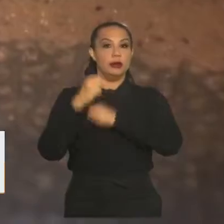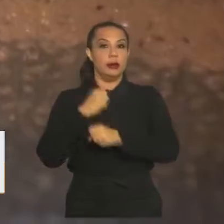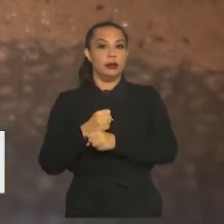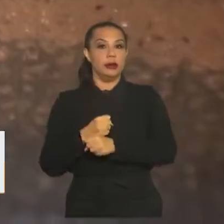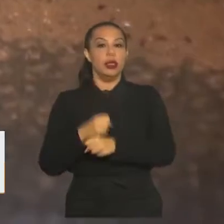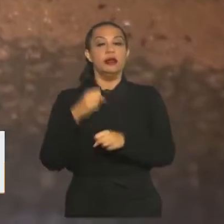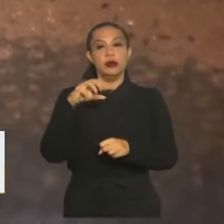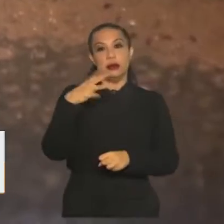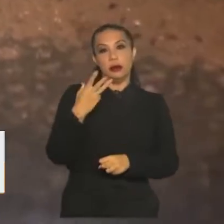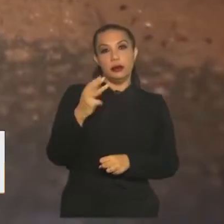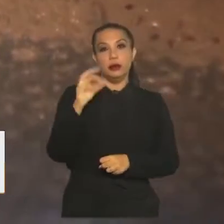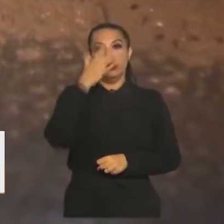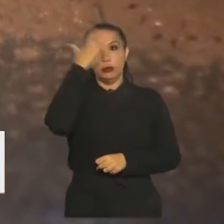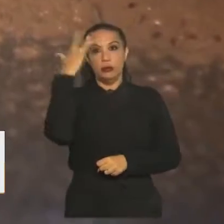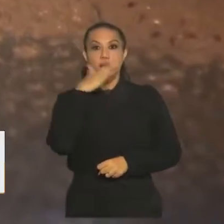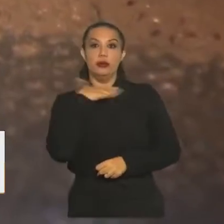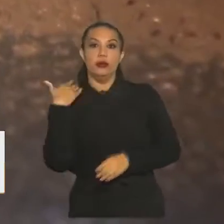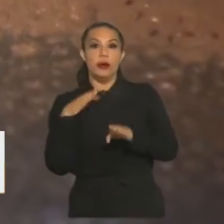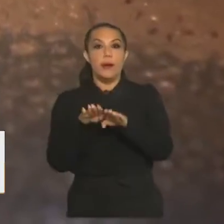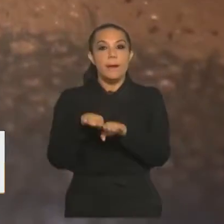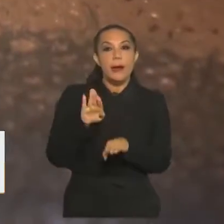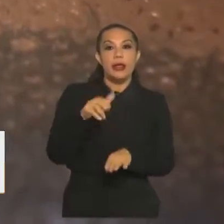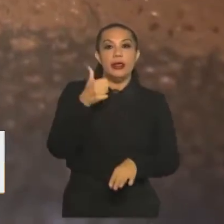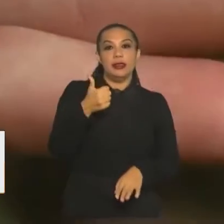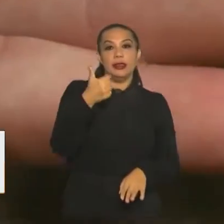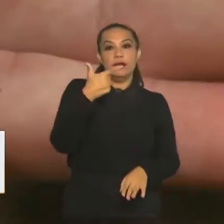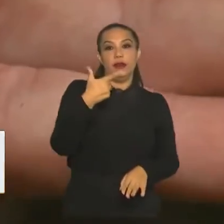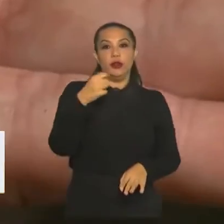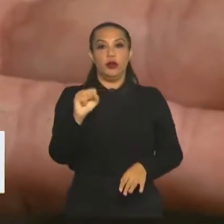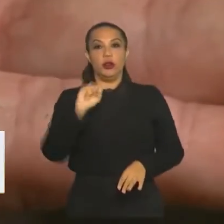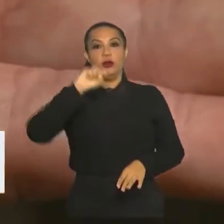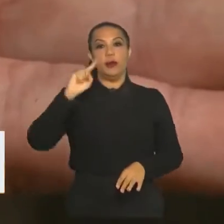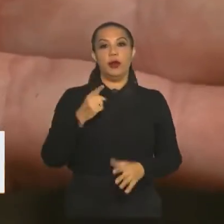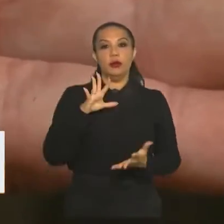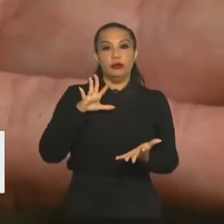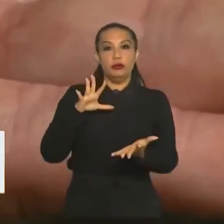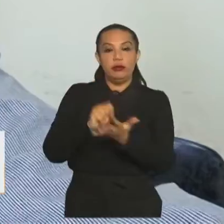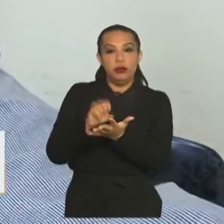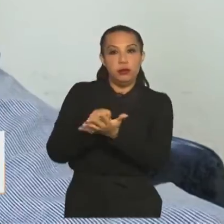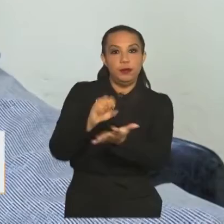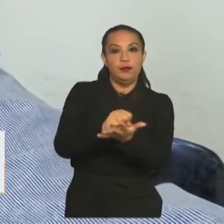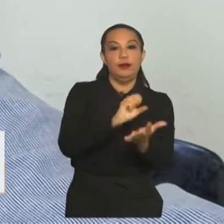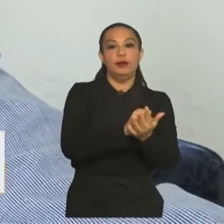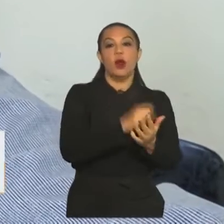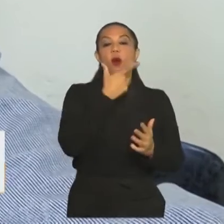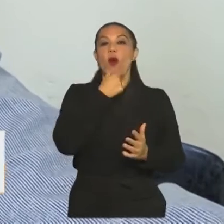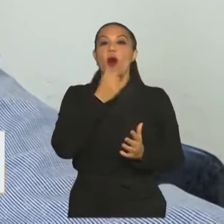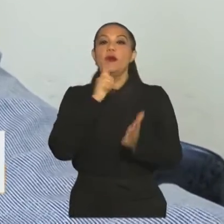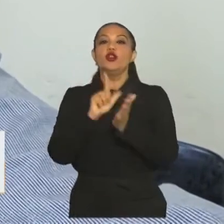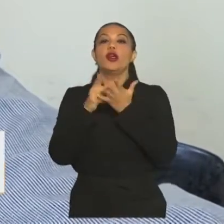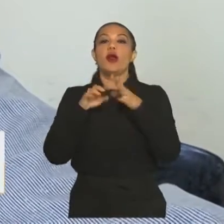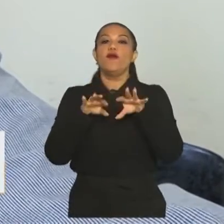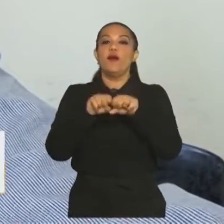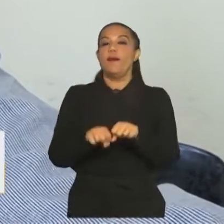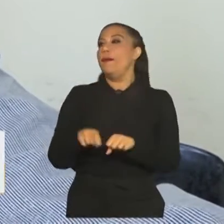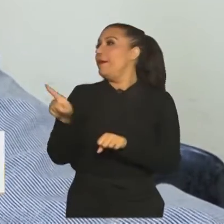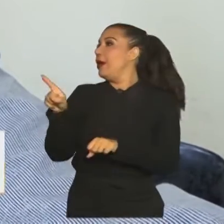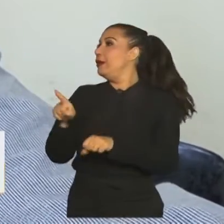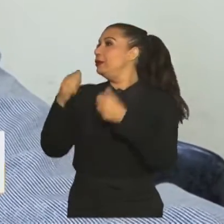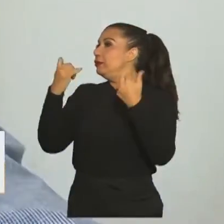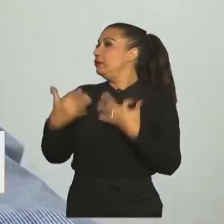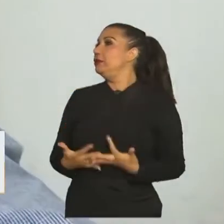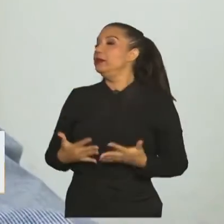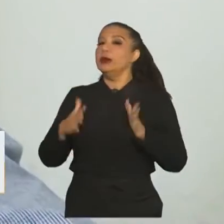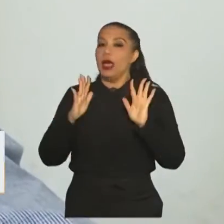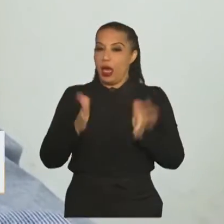foram 30 mortes e mais de 128 mil registros o jornalista Fernando Brito fez